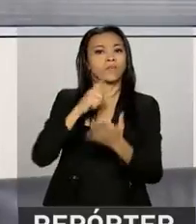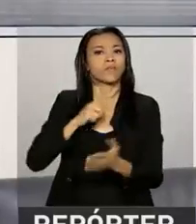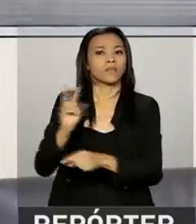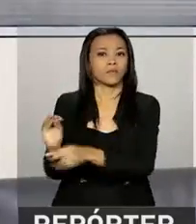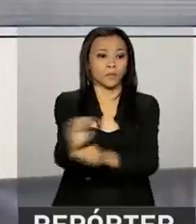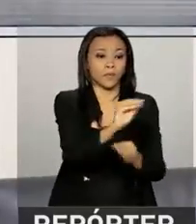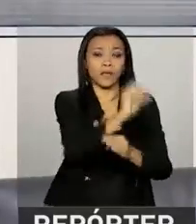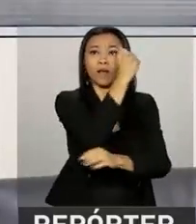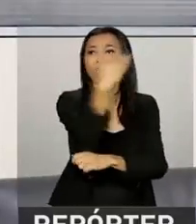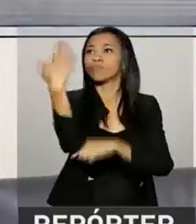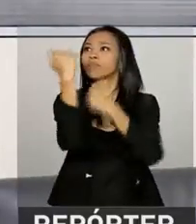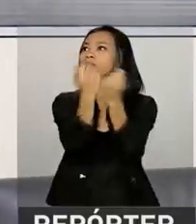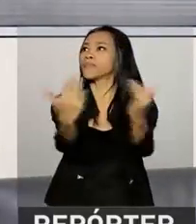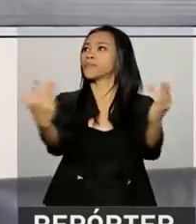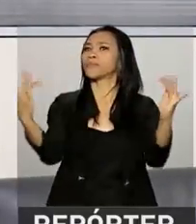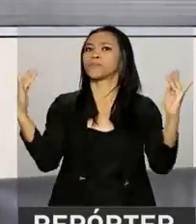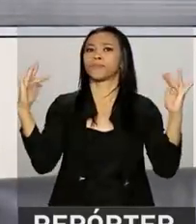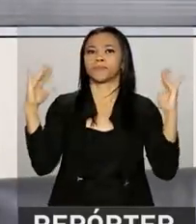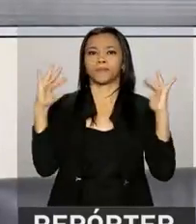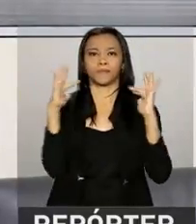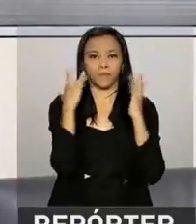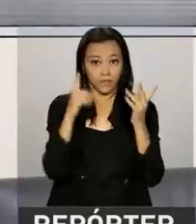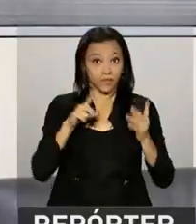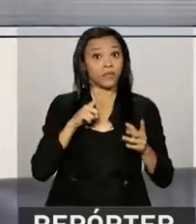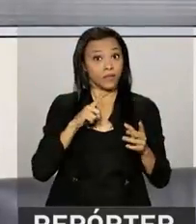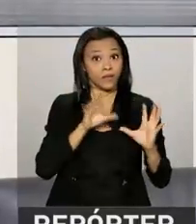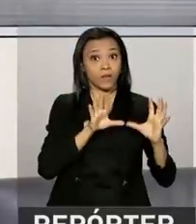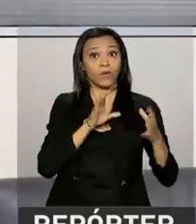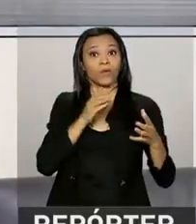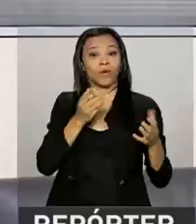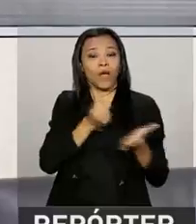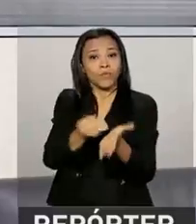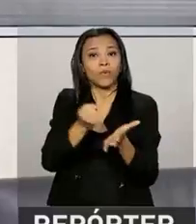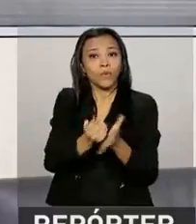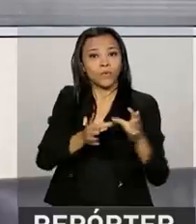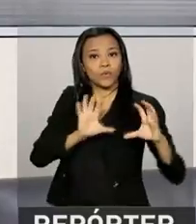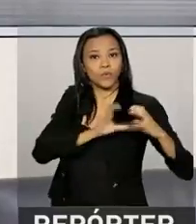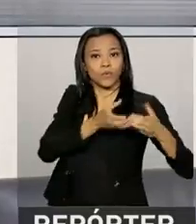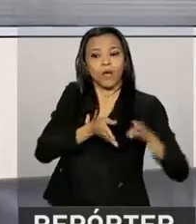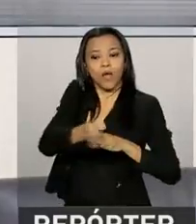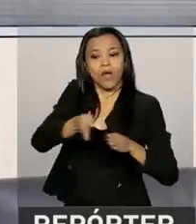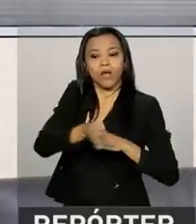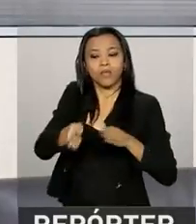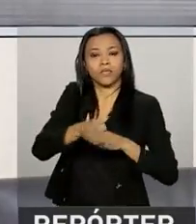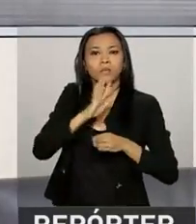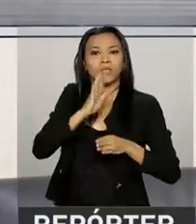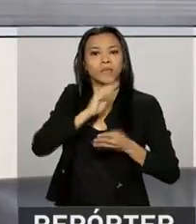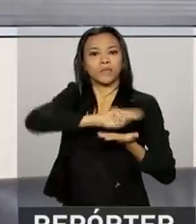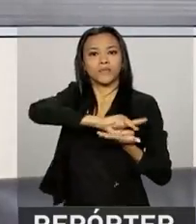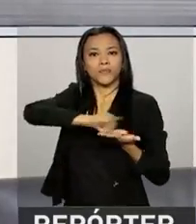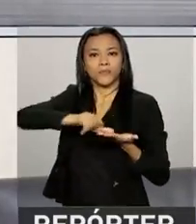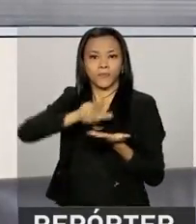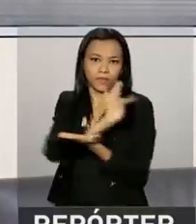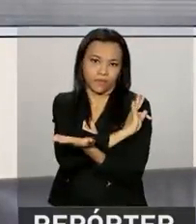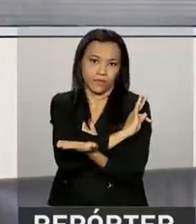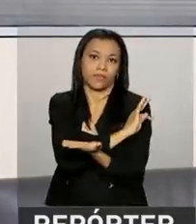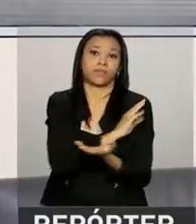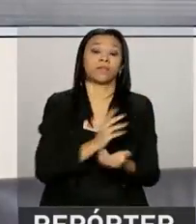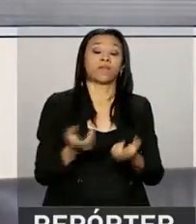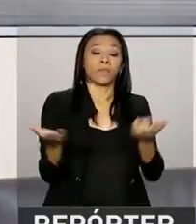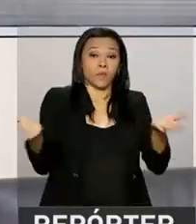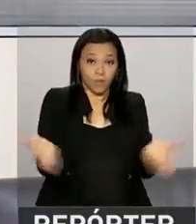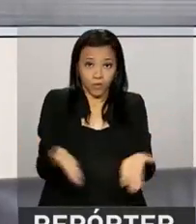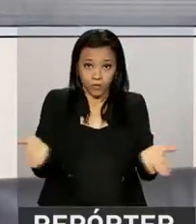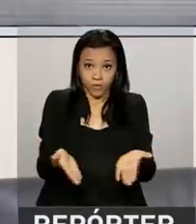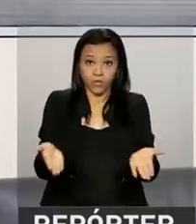tem muito a ver com assistência técnica Então hoje praticamente todas as as ações e chamadas